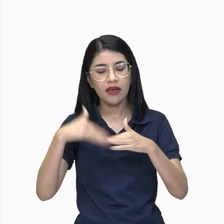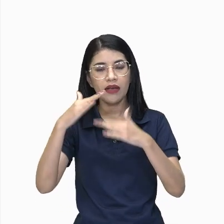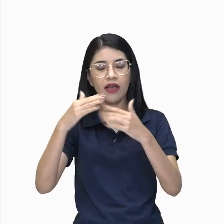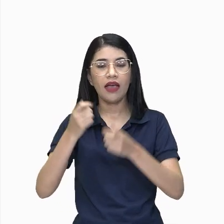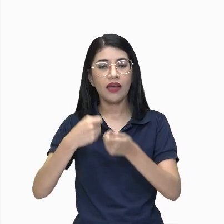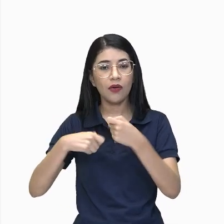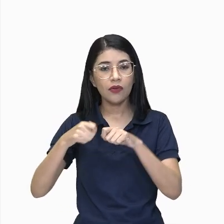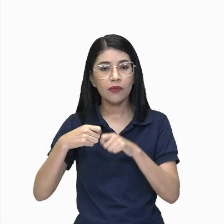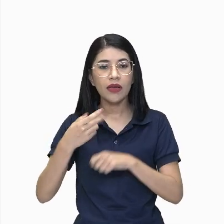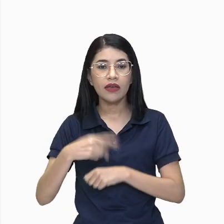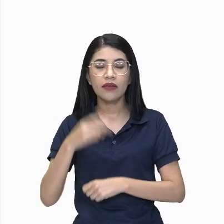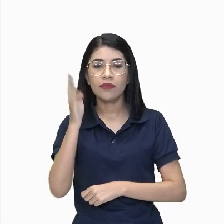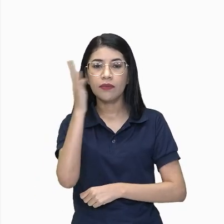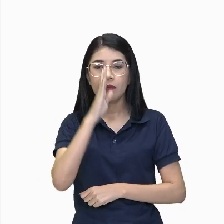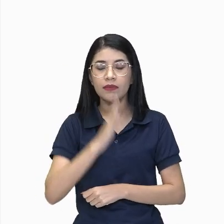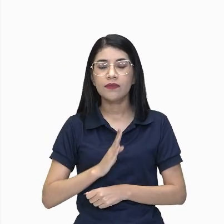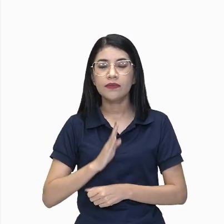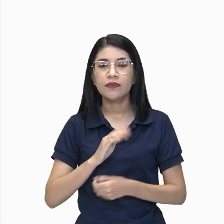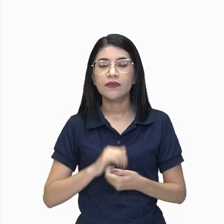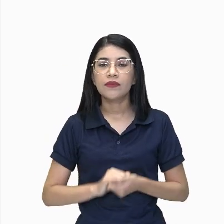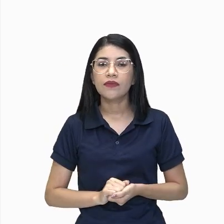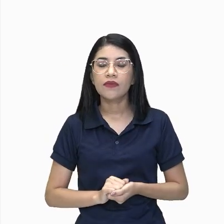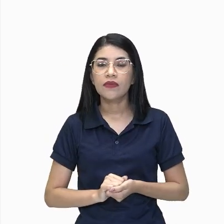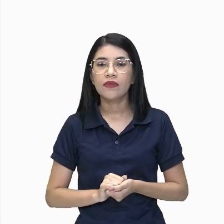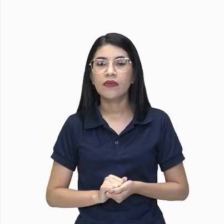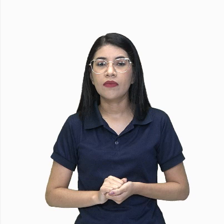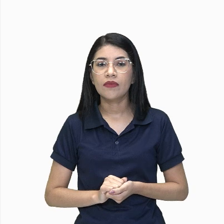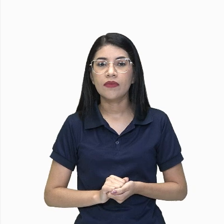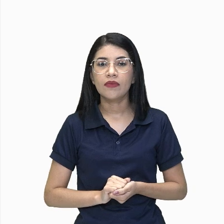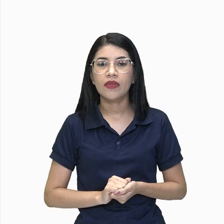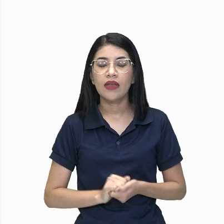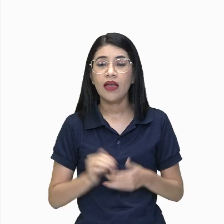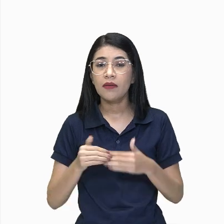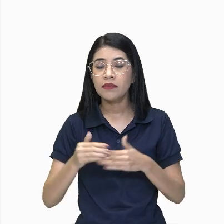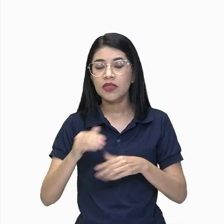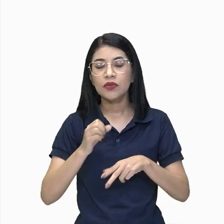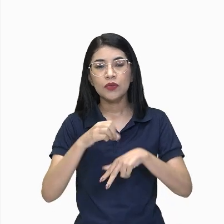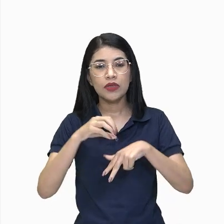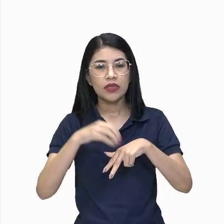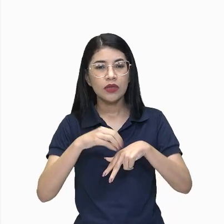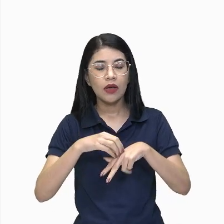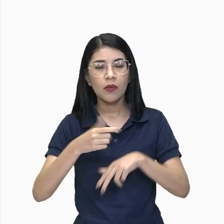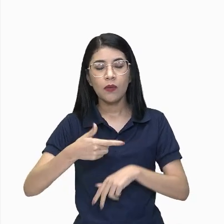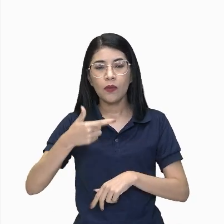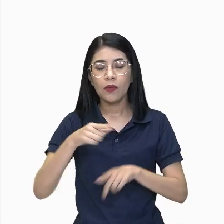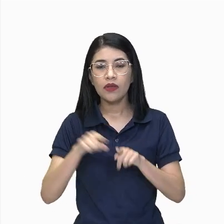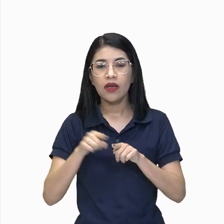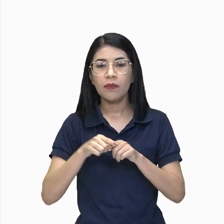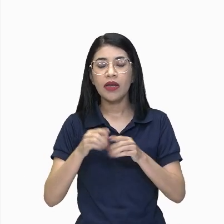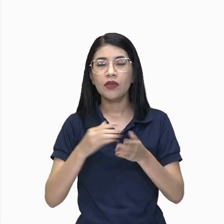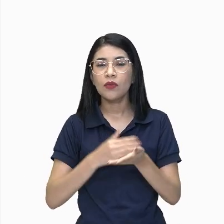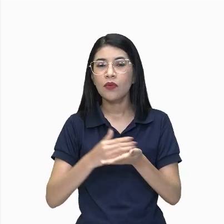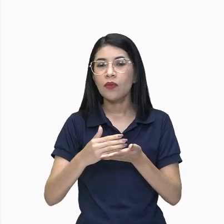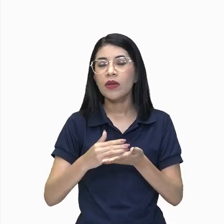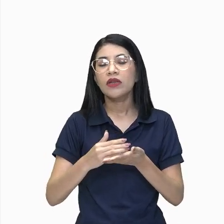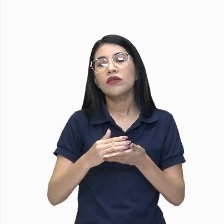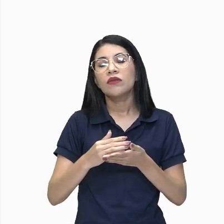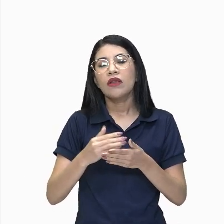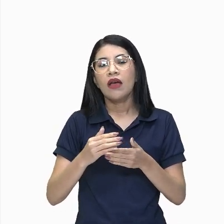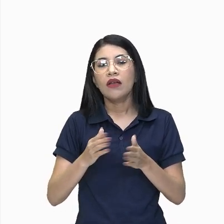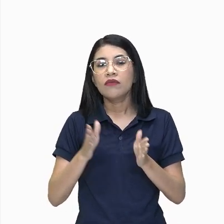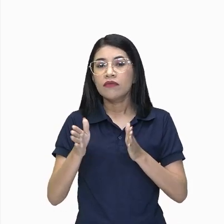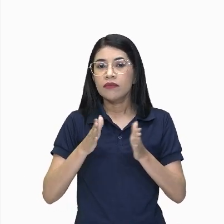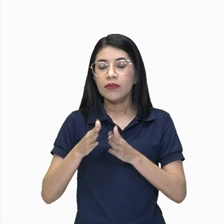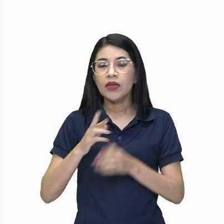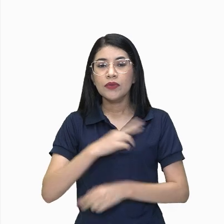produto de exportação do Brasil para o mundo ali no segundo reinado e também no início do período